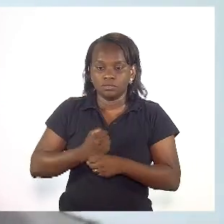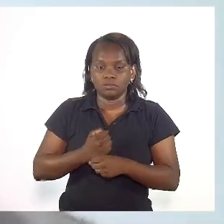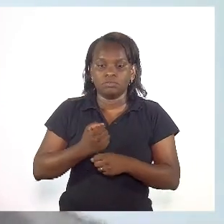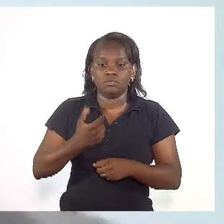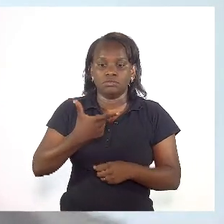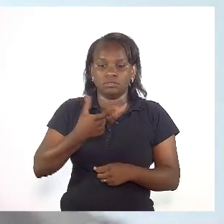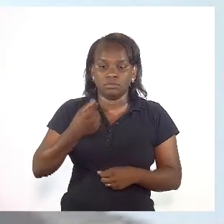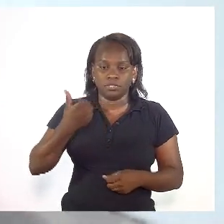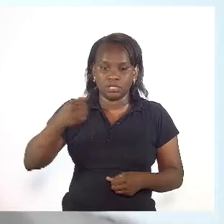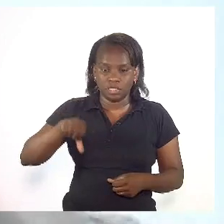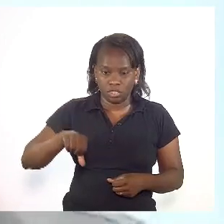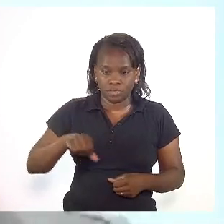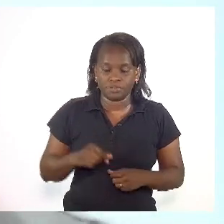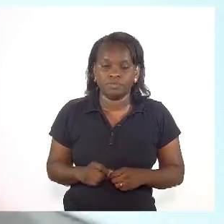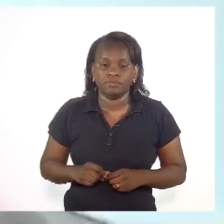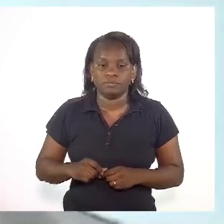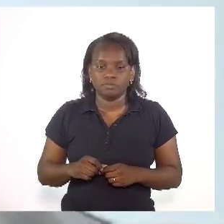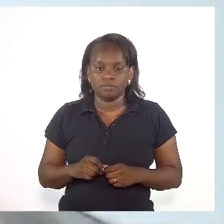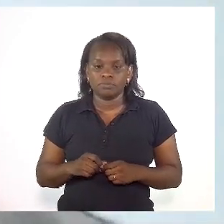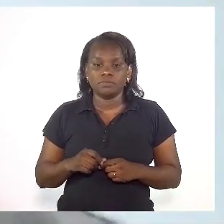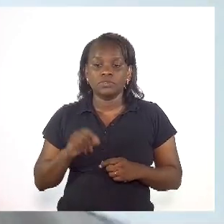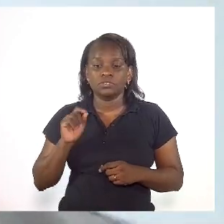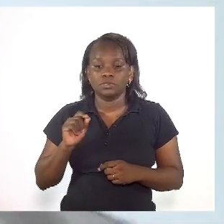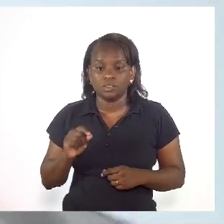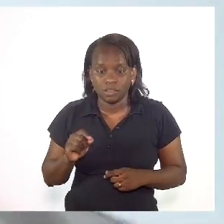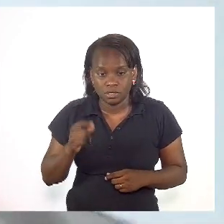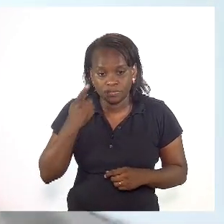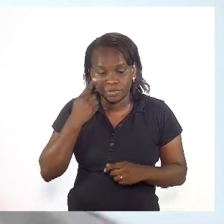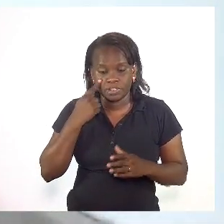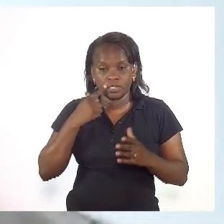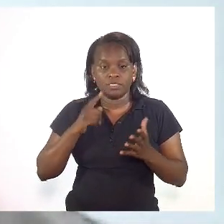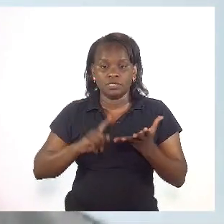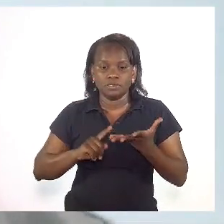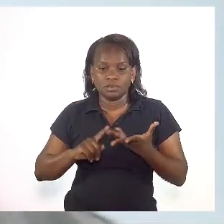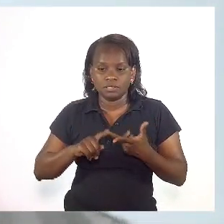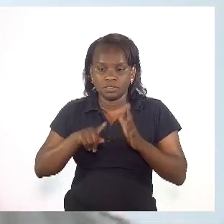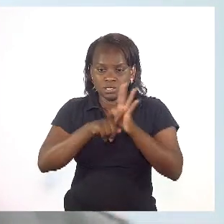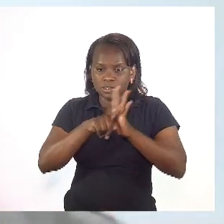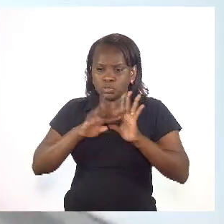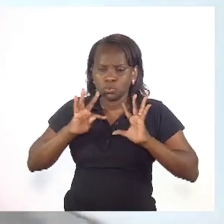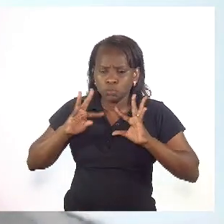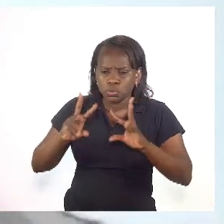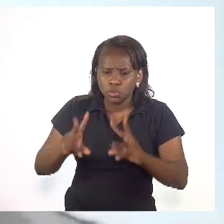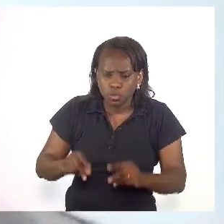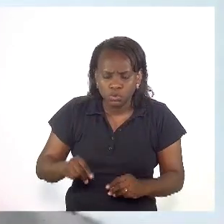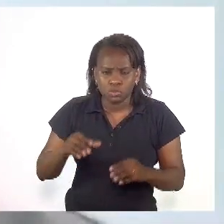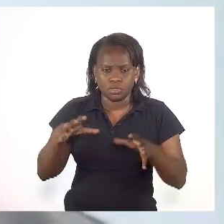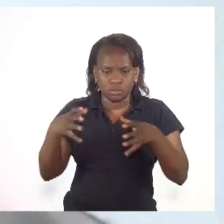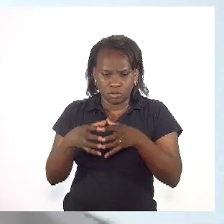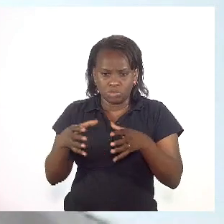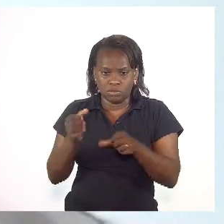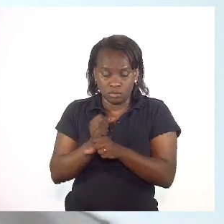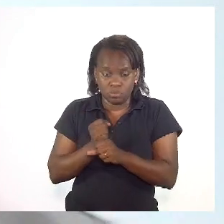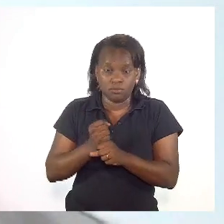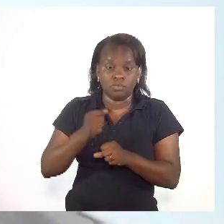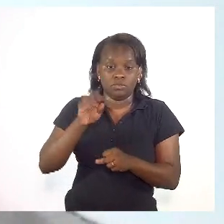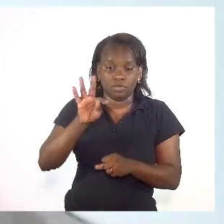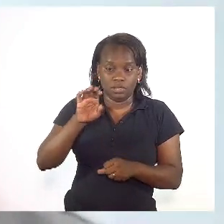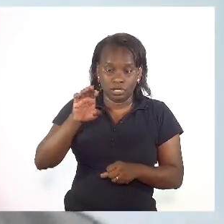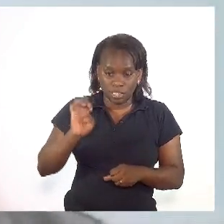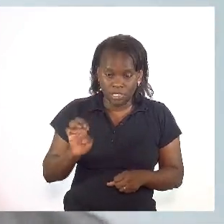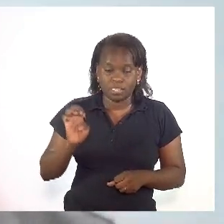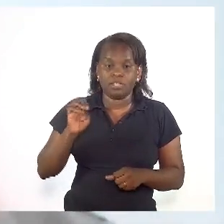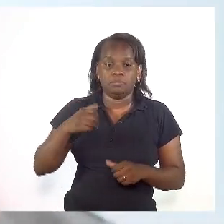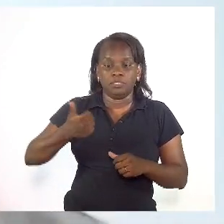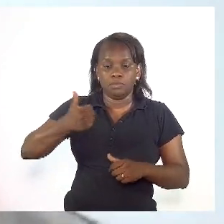de 2019, que foram objeto de deliberação unânime do Tribunal de Contas do Estado do Rio de Janeiro, em